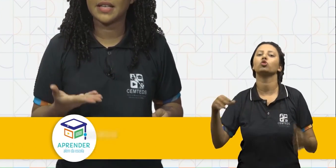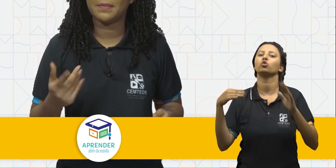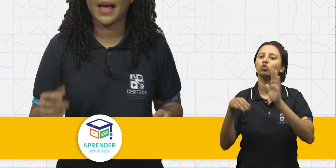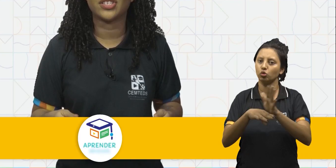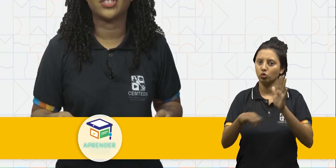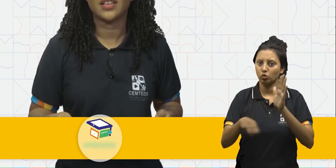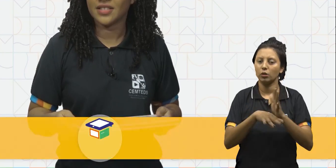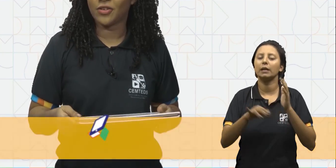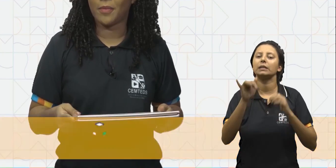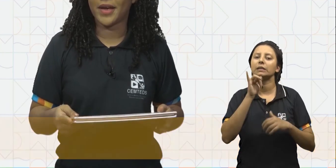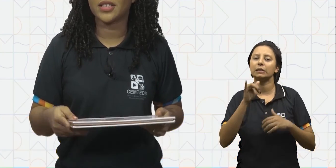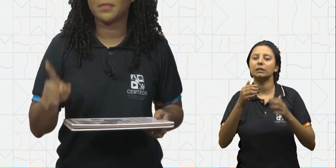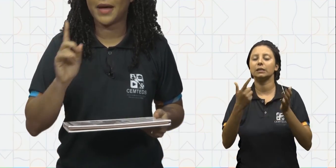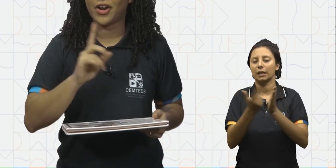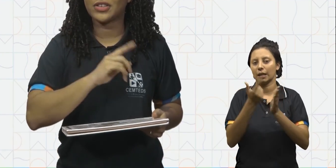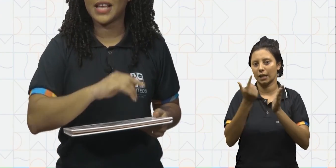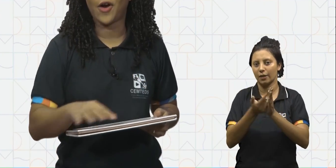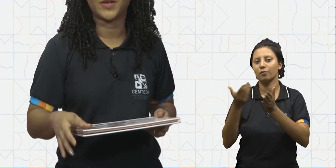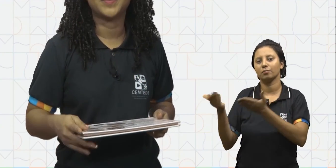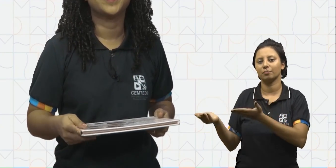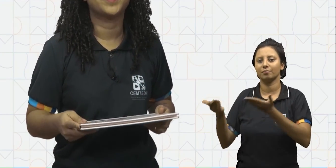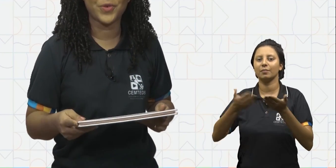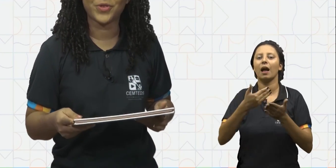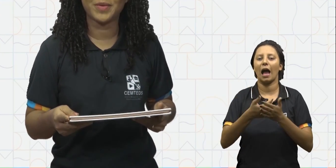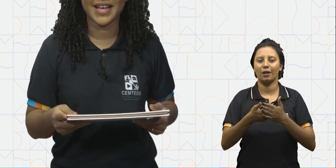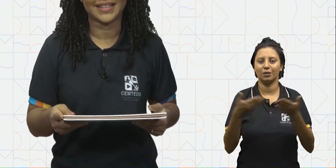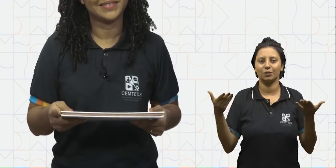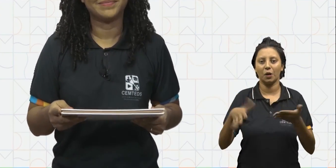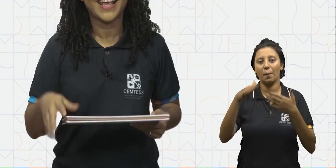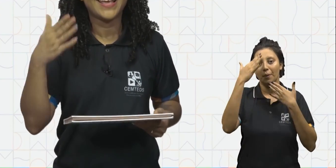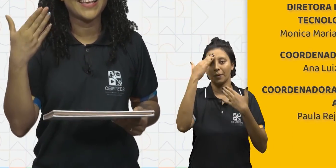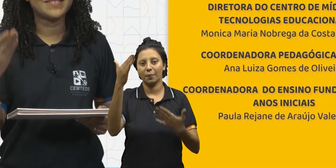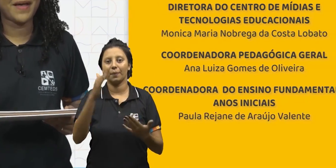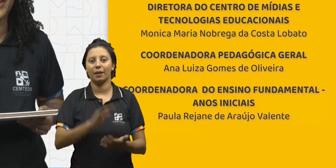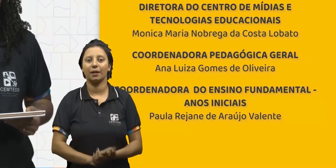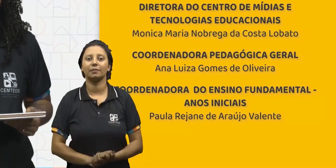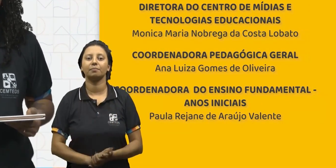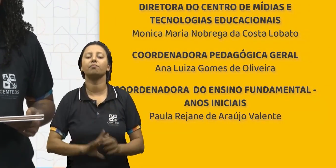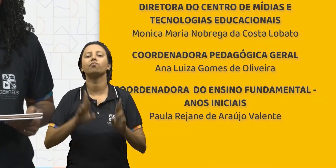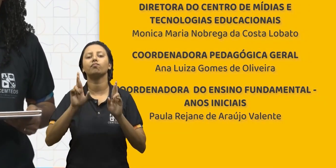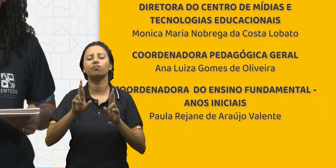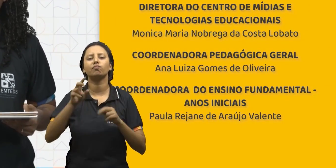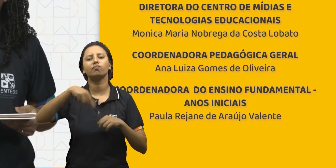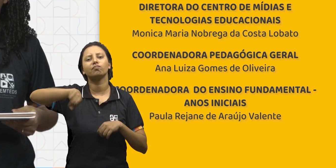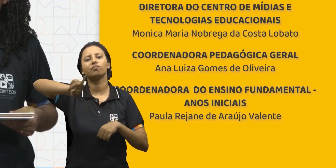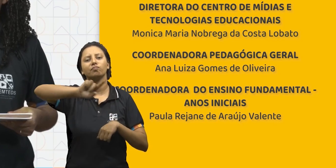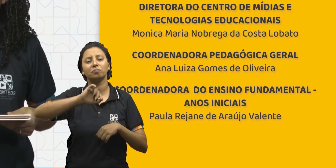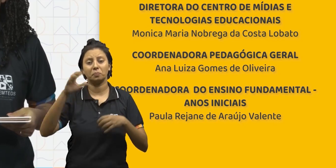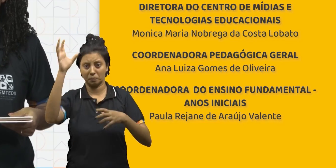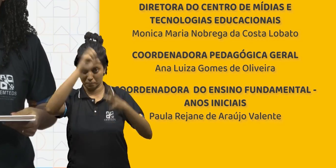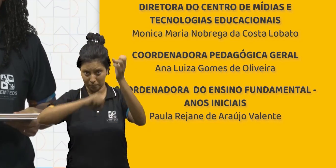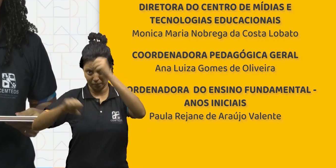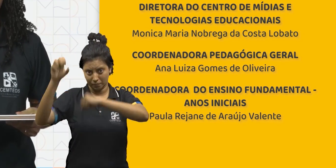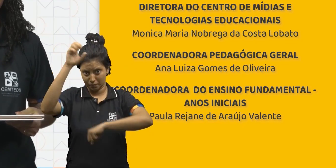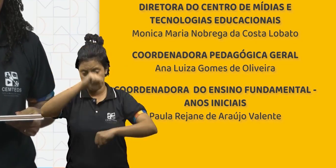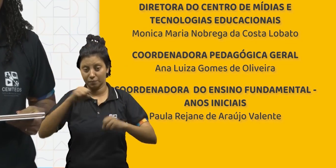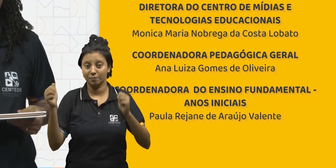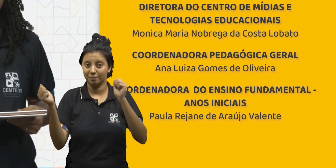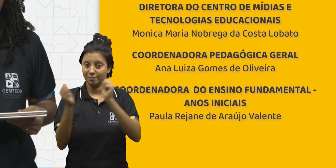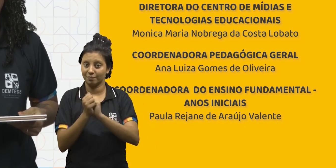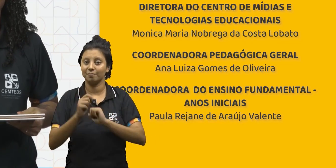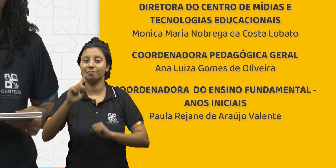esses exemplares de enciclopédias para a nossa aula. Muito obrigada! Espero que você tenha aprendido muito comigo hoje